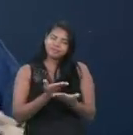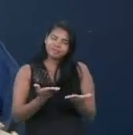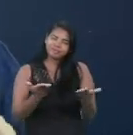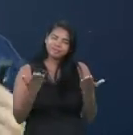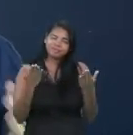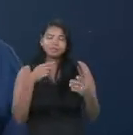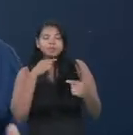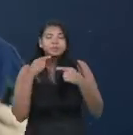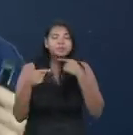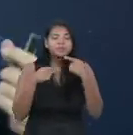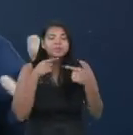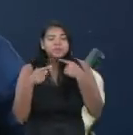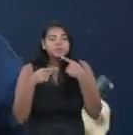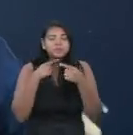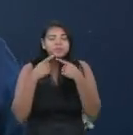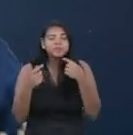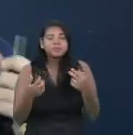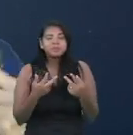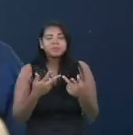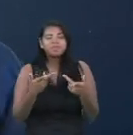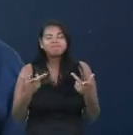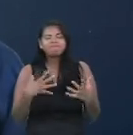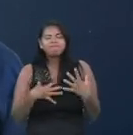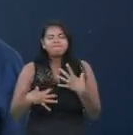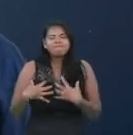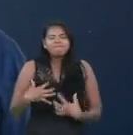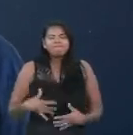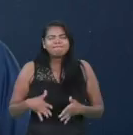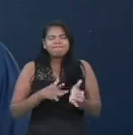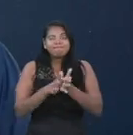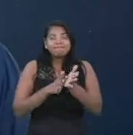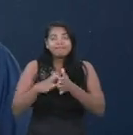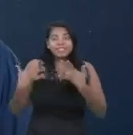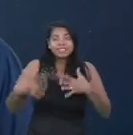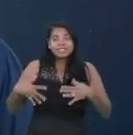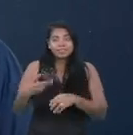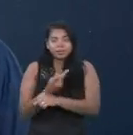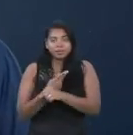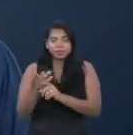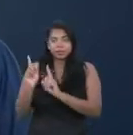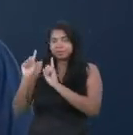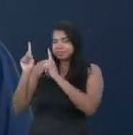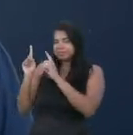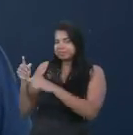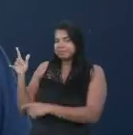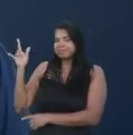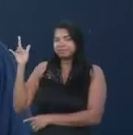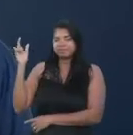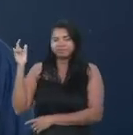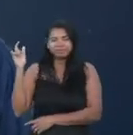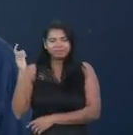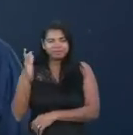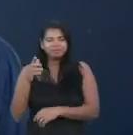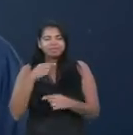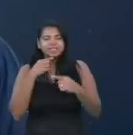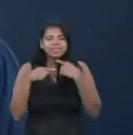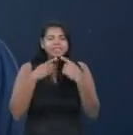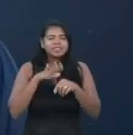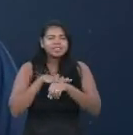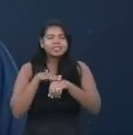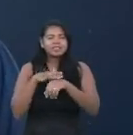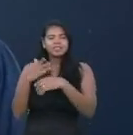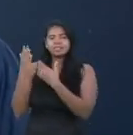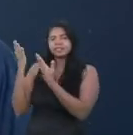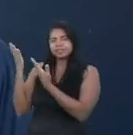com dúvidas, angústias, aflições ou ansiedades, vai lá no meu Instagram, Paulo Vieira Hipnose. Vem falar comigo que eu vou ter